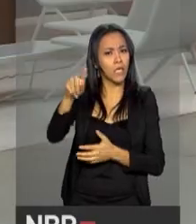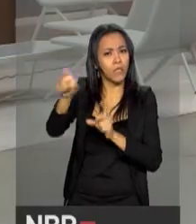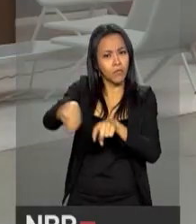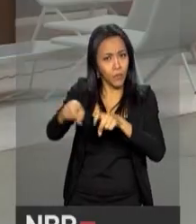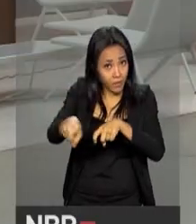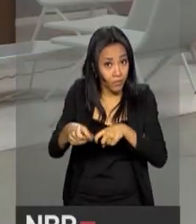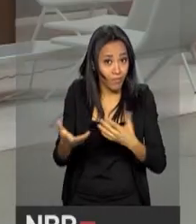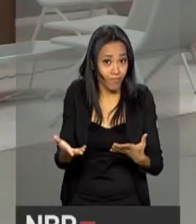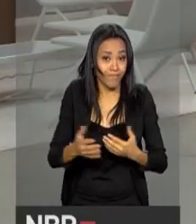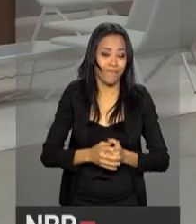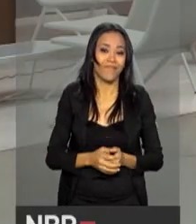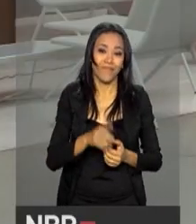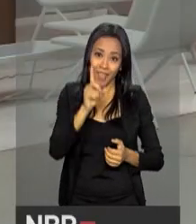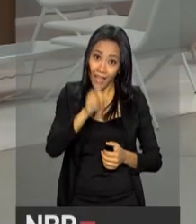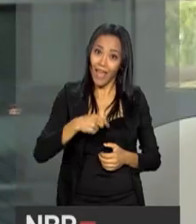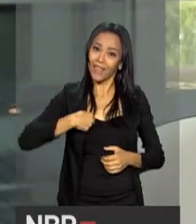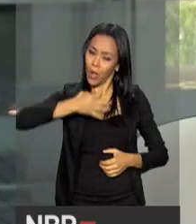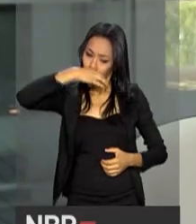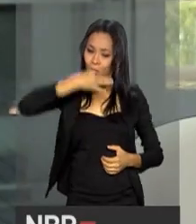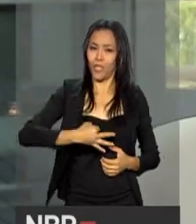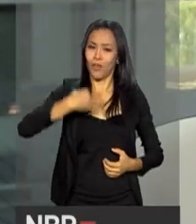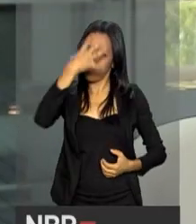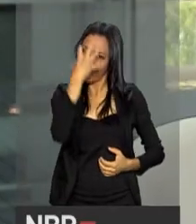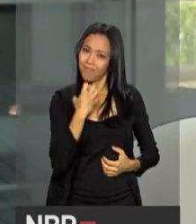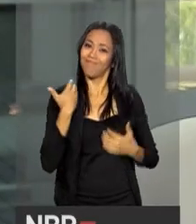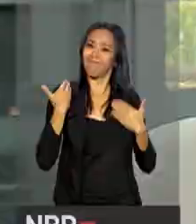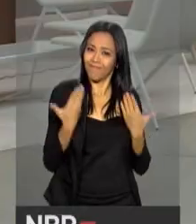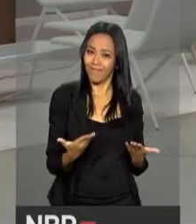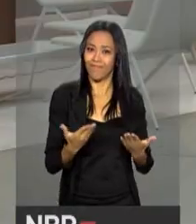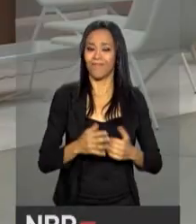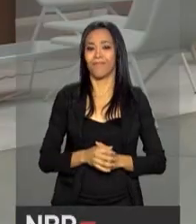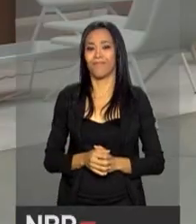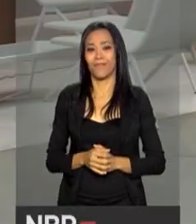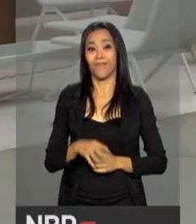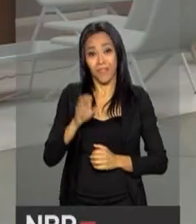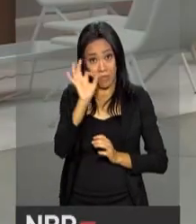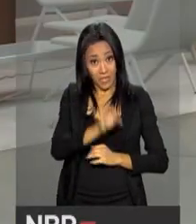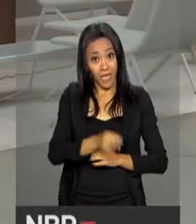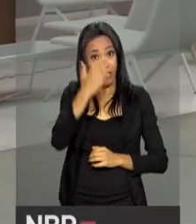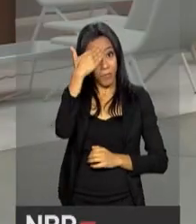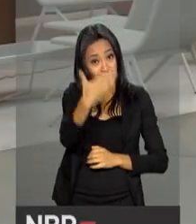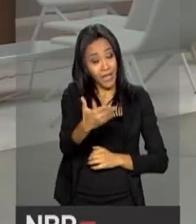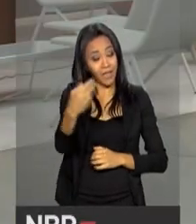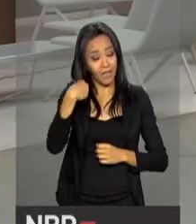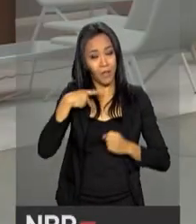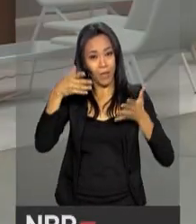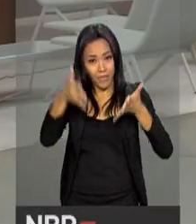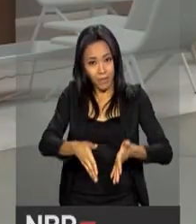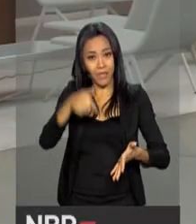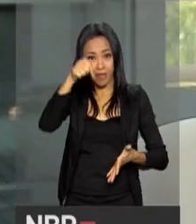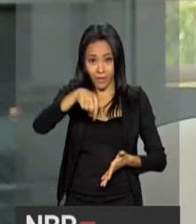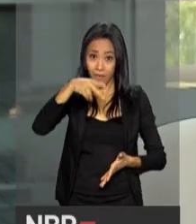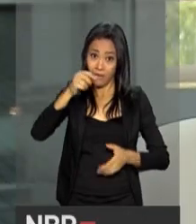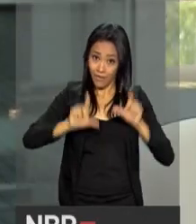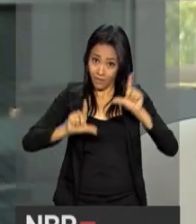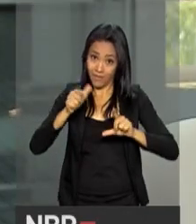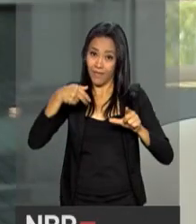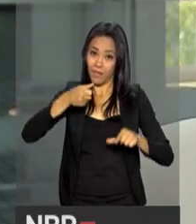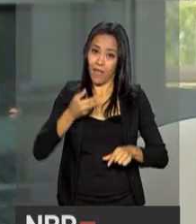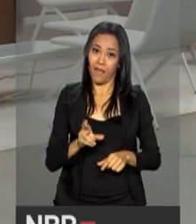é dar voz ao produtor rural e da voz o produtor rural tá certo agradeço muito a sua participação aquino nbr tv